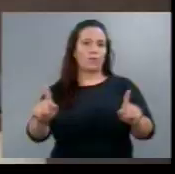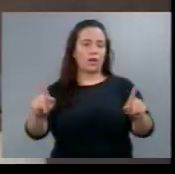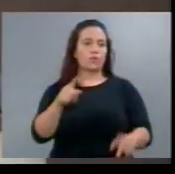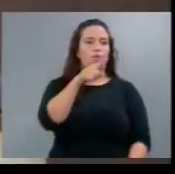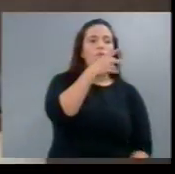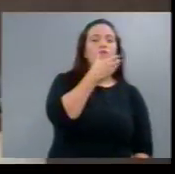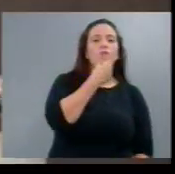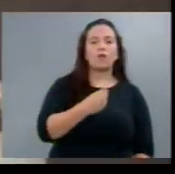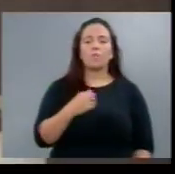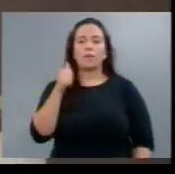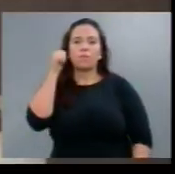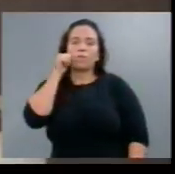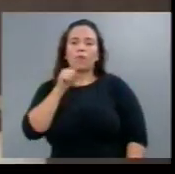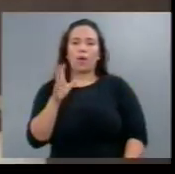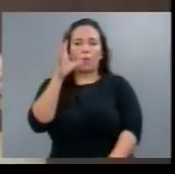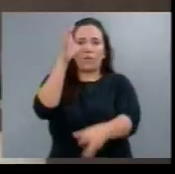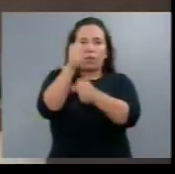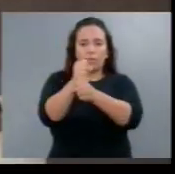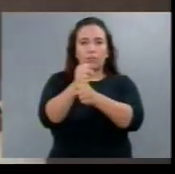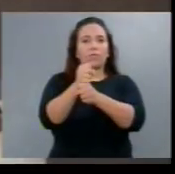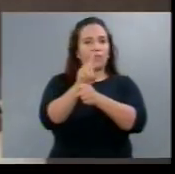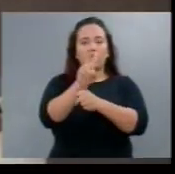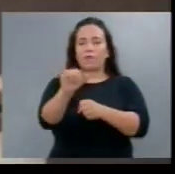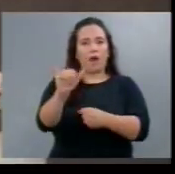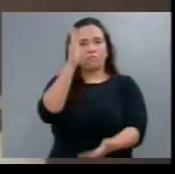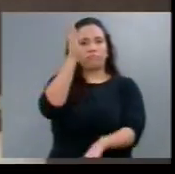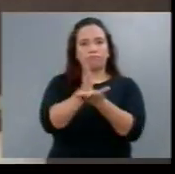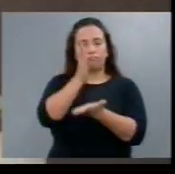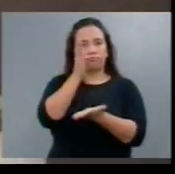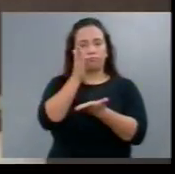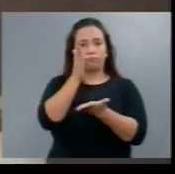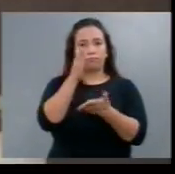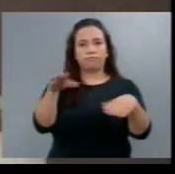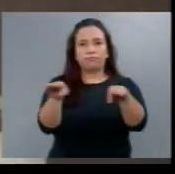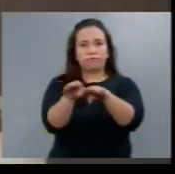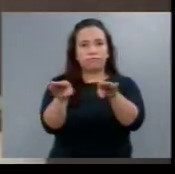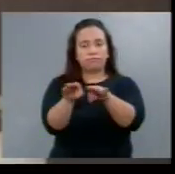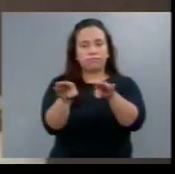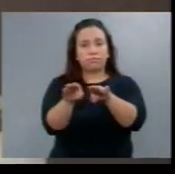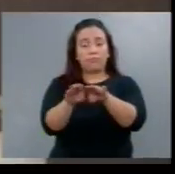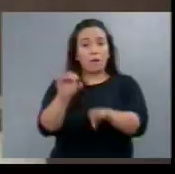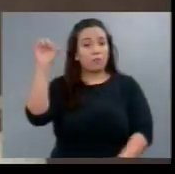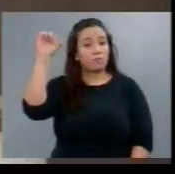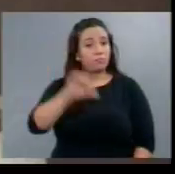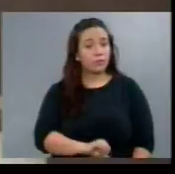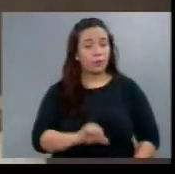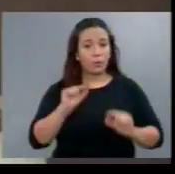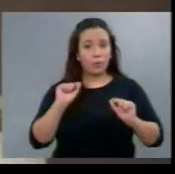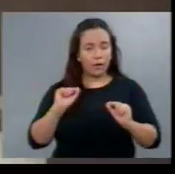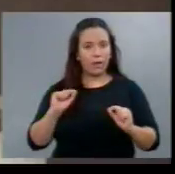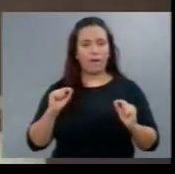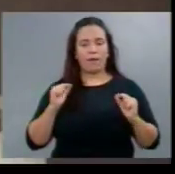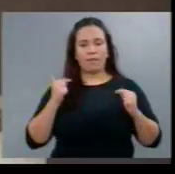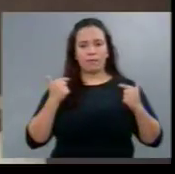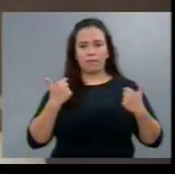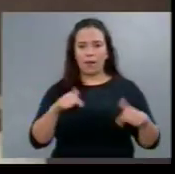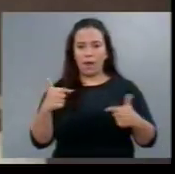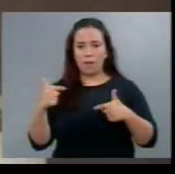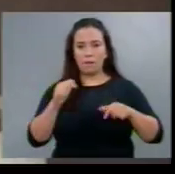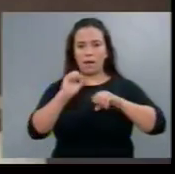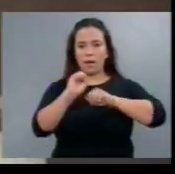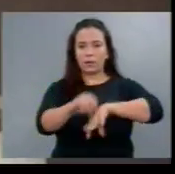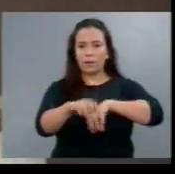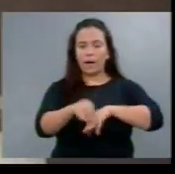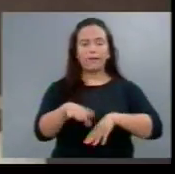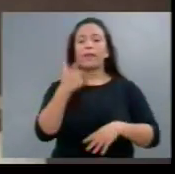diferenciação, vai desaparecer. Pior ainda, os trabalhadores em educação,